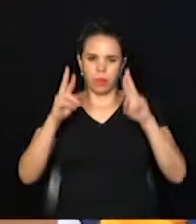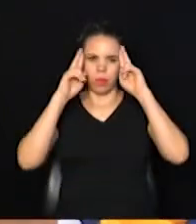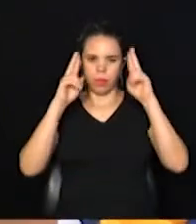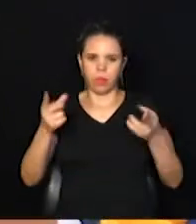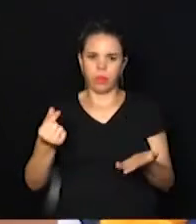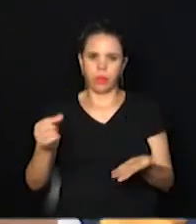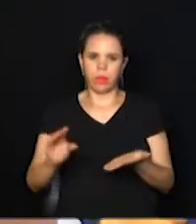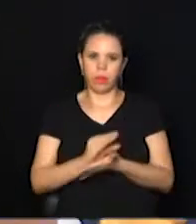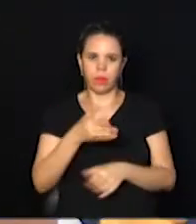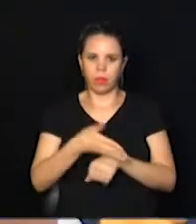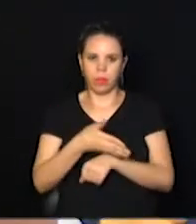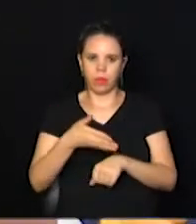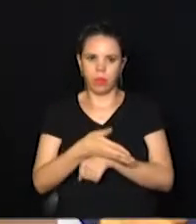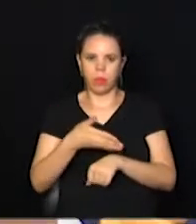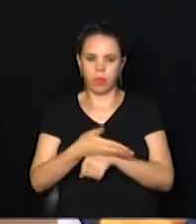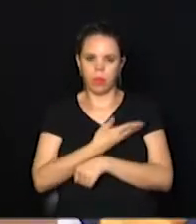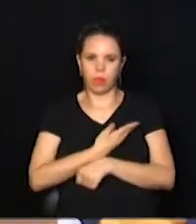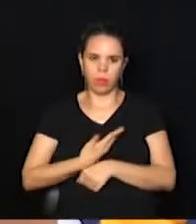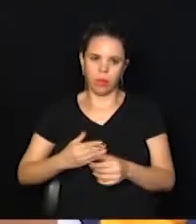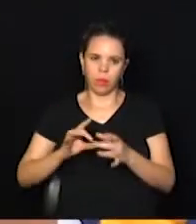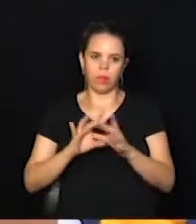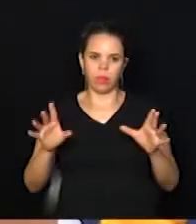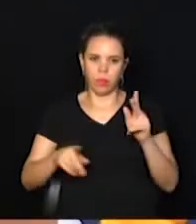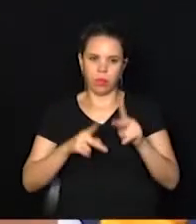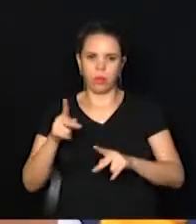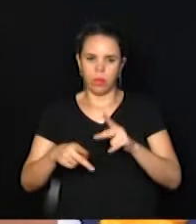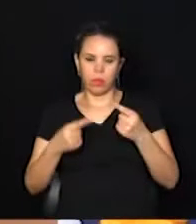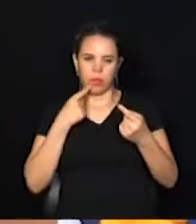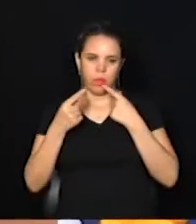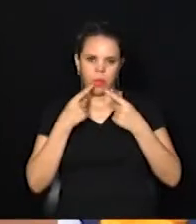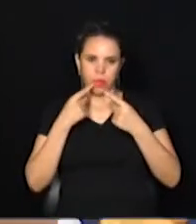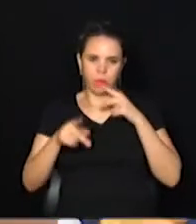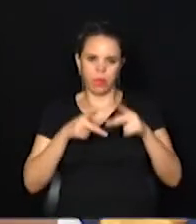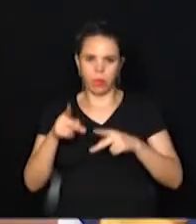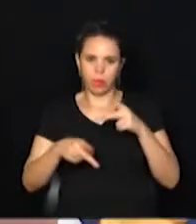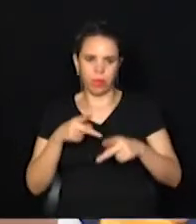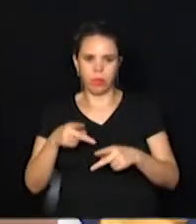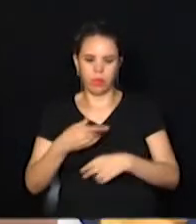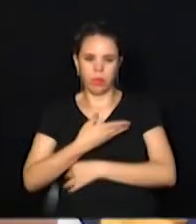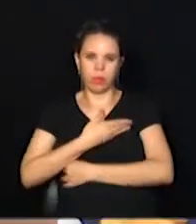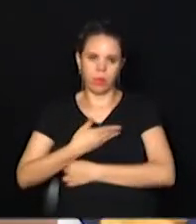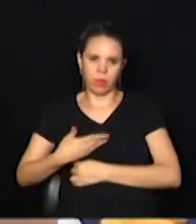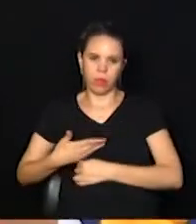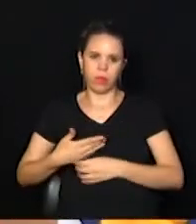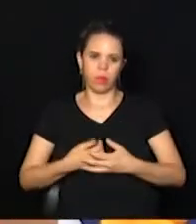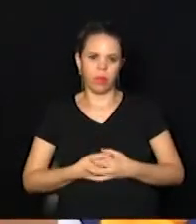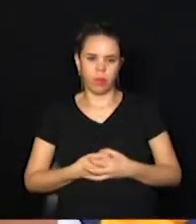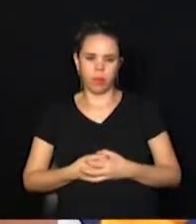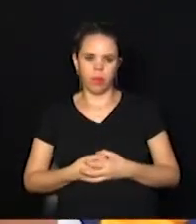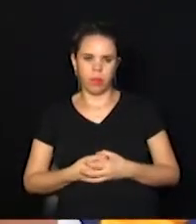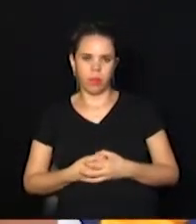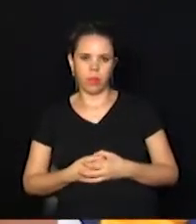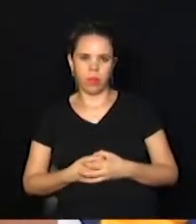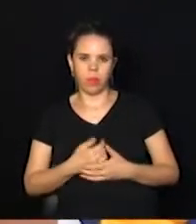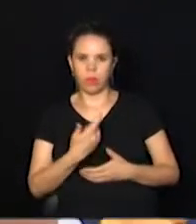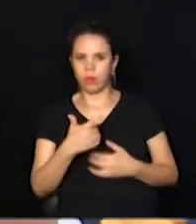orçamento participativo, governos democráticos e populares dialogam com a população, governos democráticos populares não